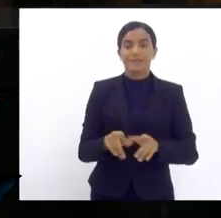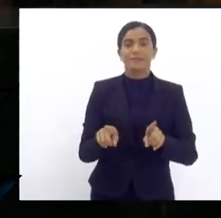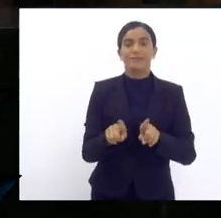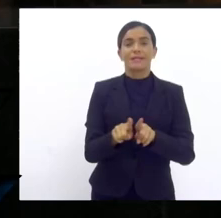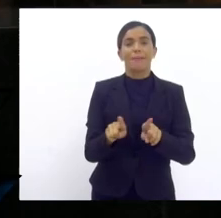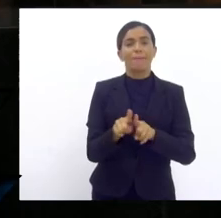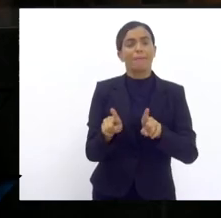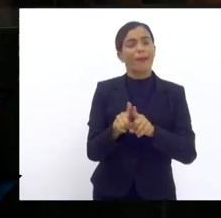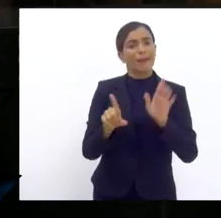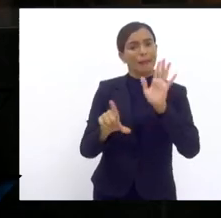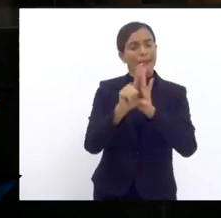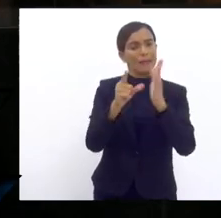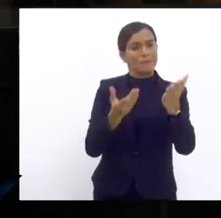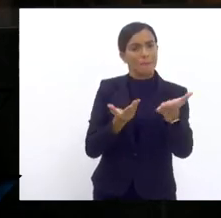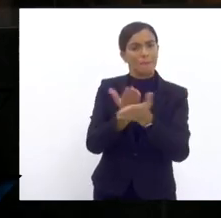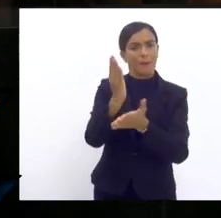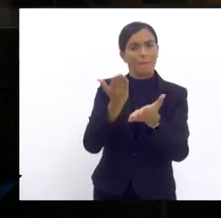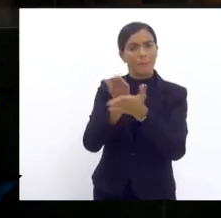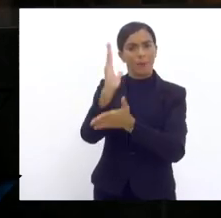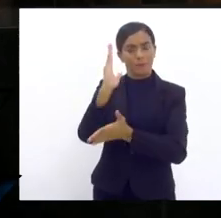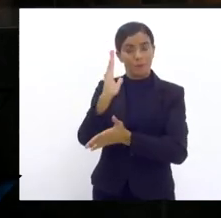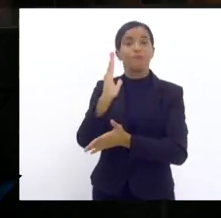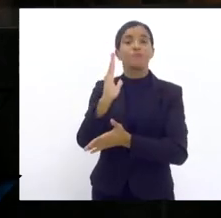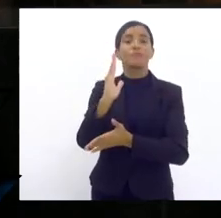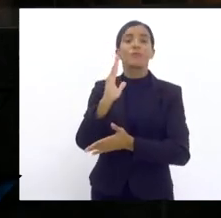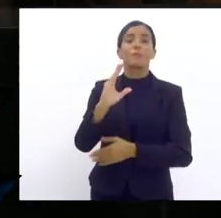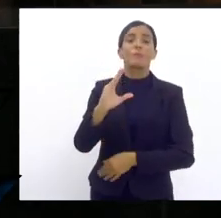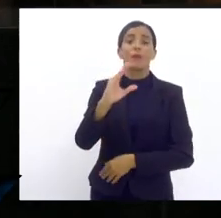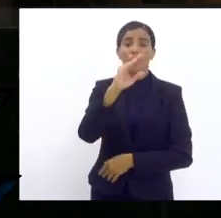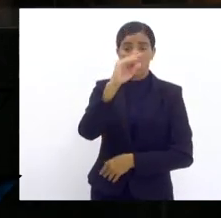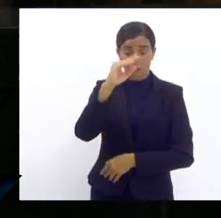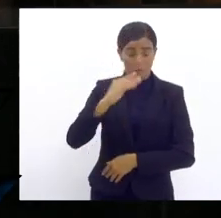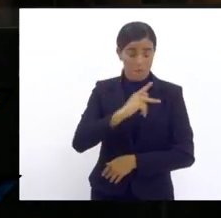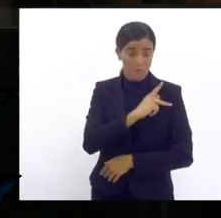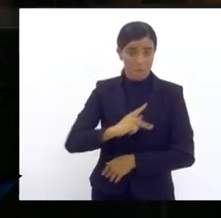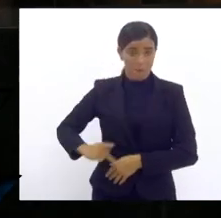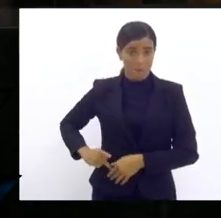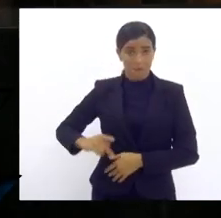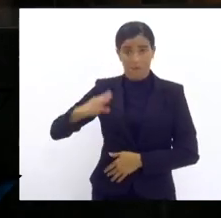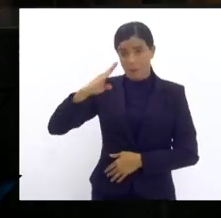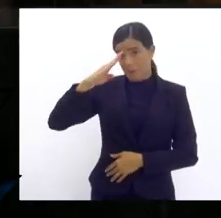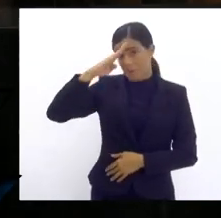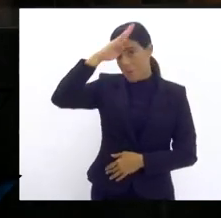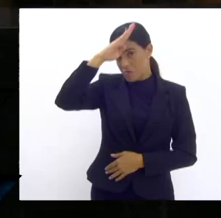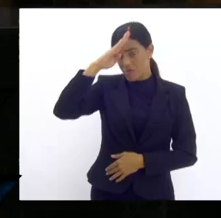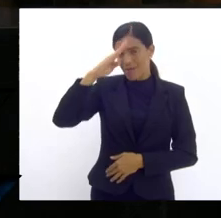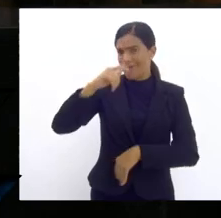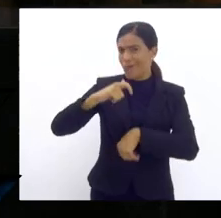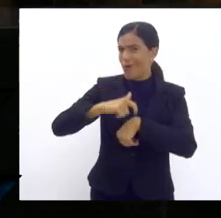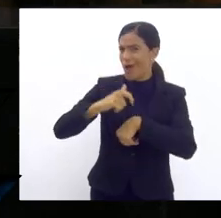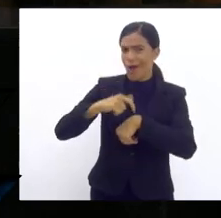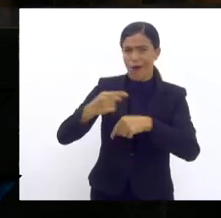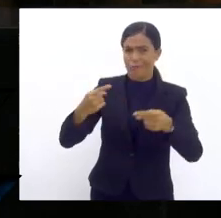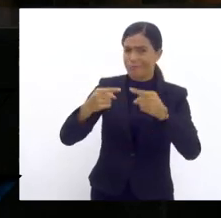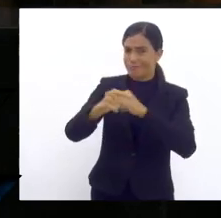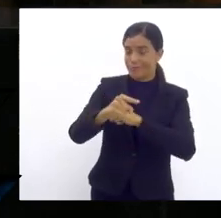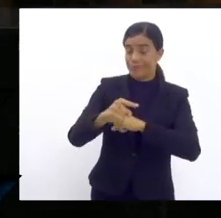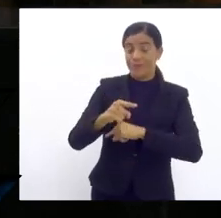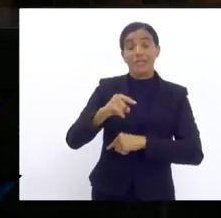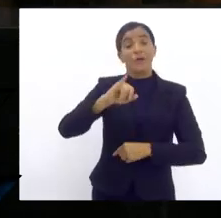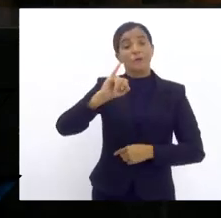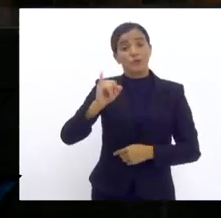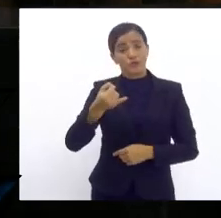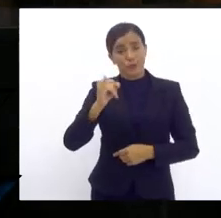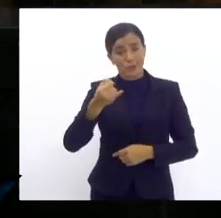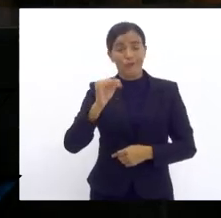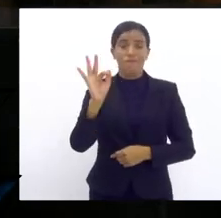sancionadas pelo presidente bolsonaro em uma hora em janeiro e fevereiro de